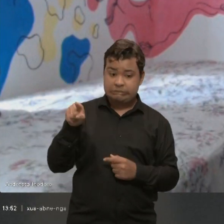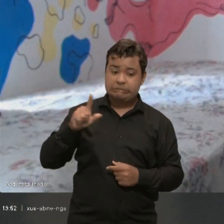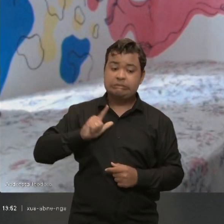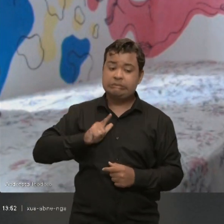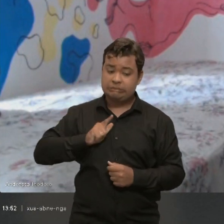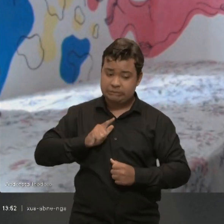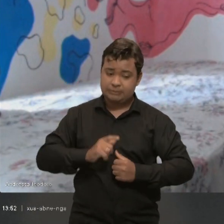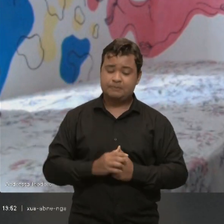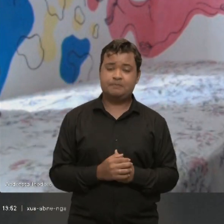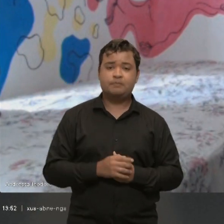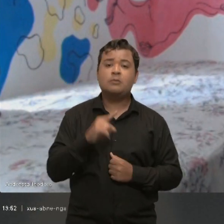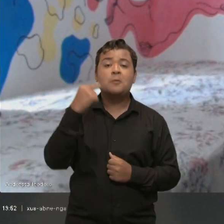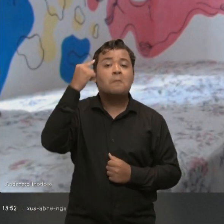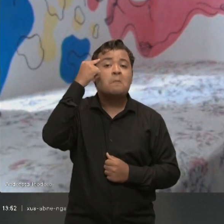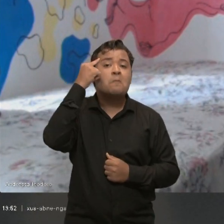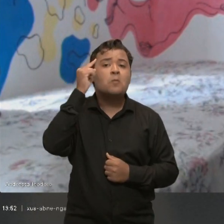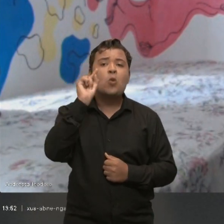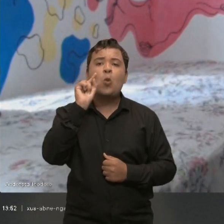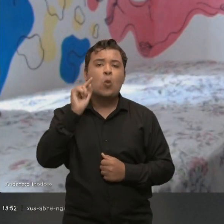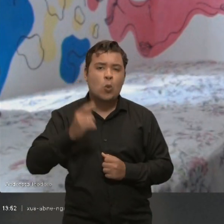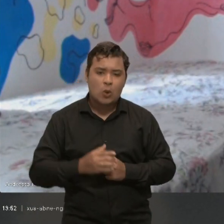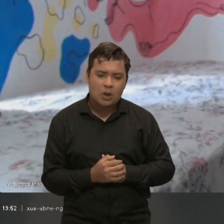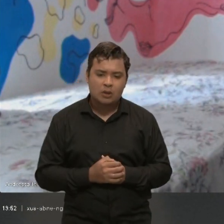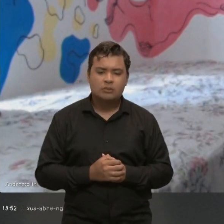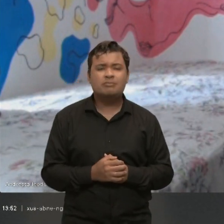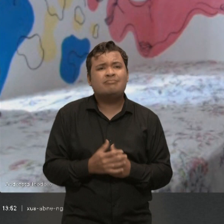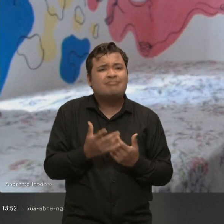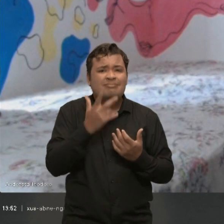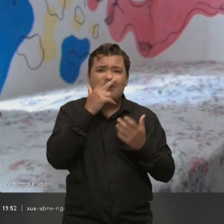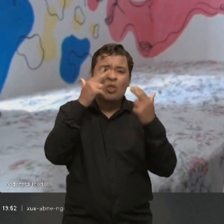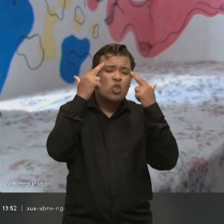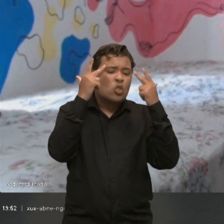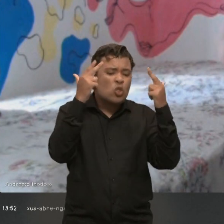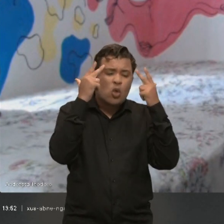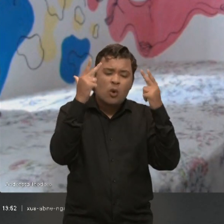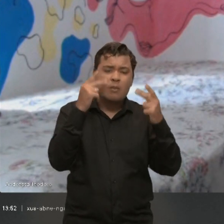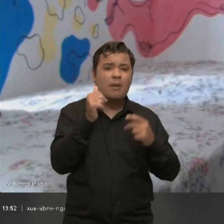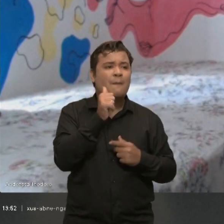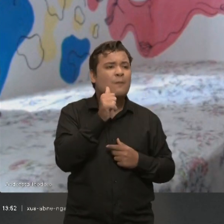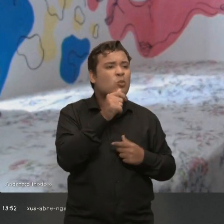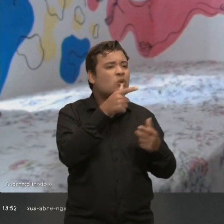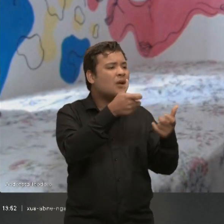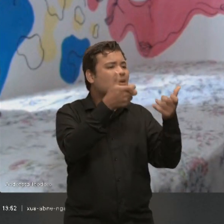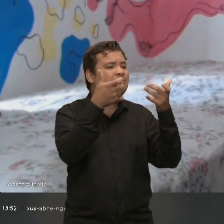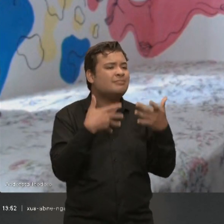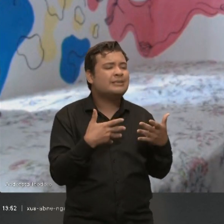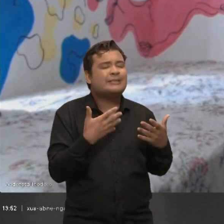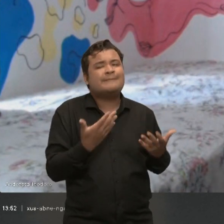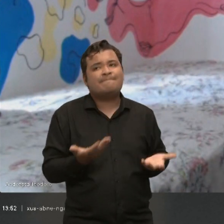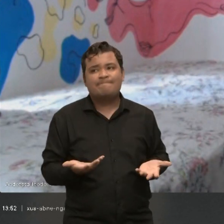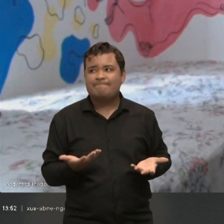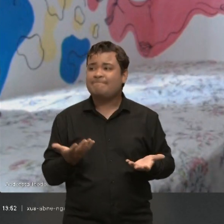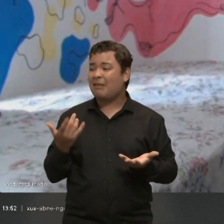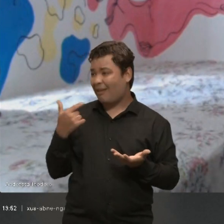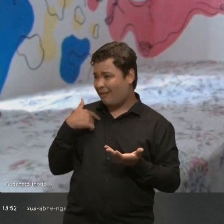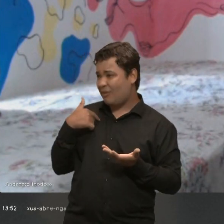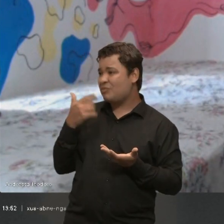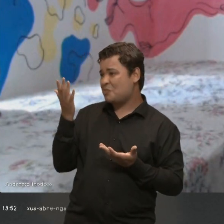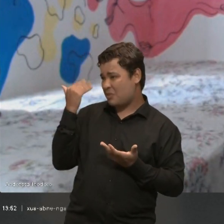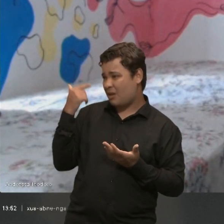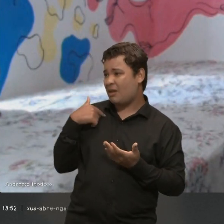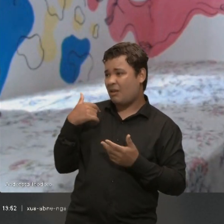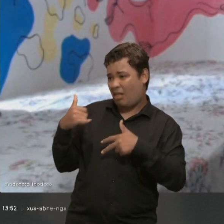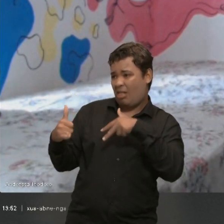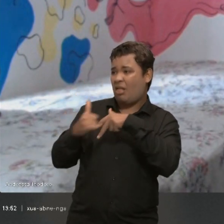a gente pensa que, assim, é muito comum, tanto que a gente escuta de várias mulheres falarem, eu sofri uma violência